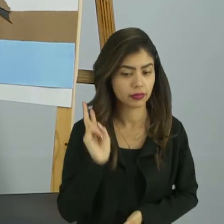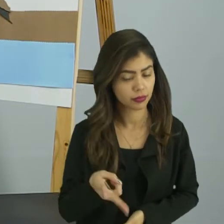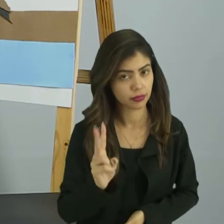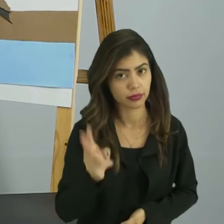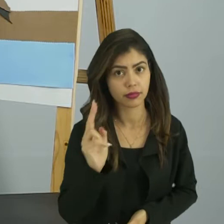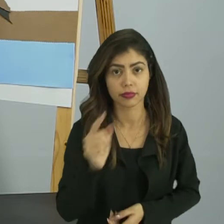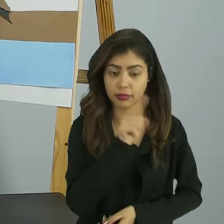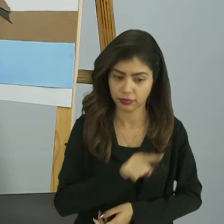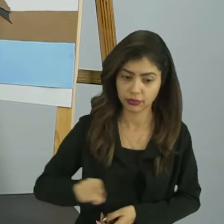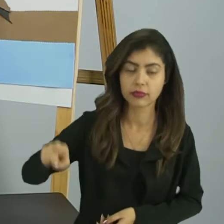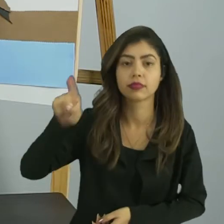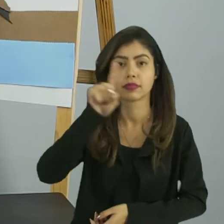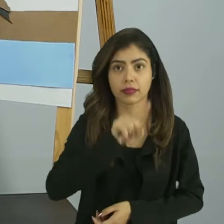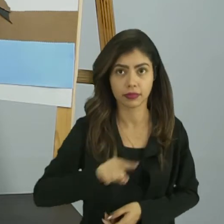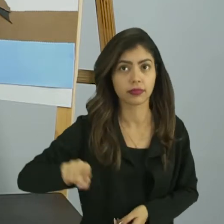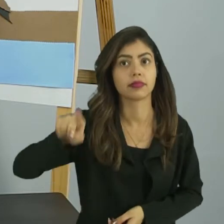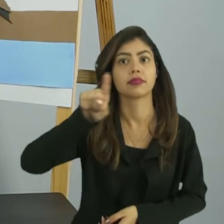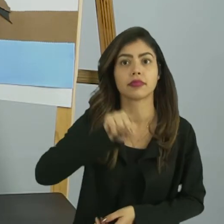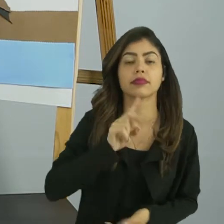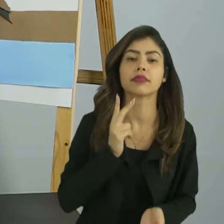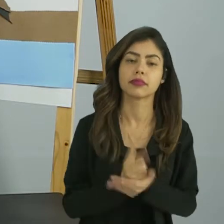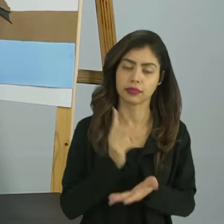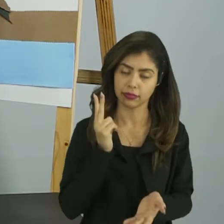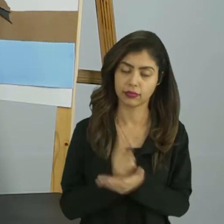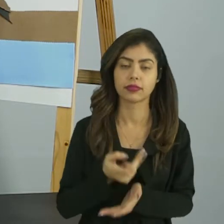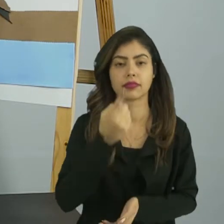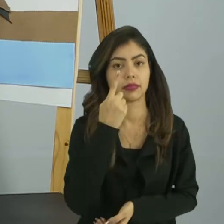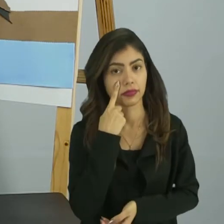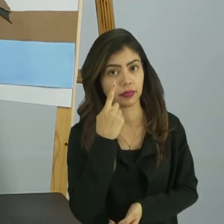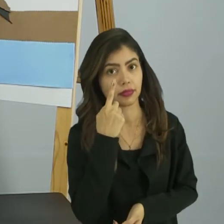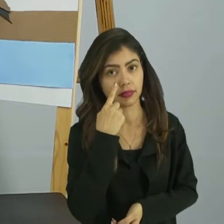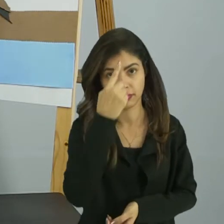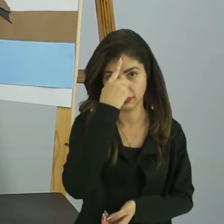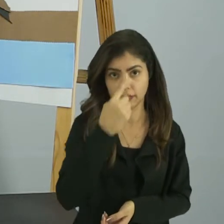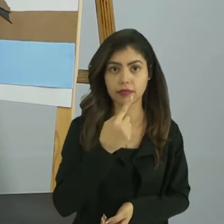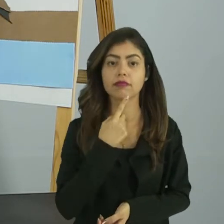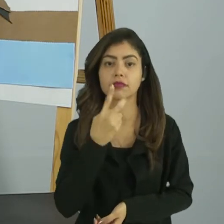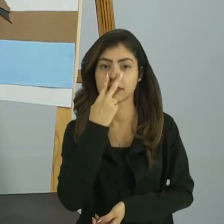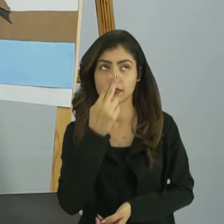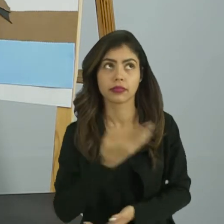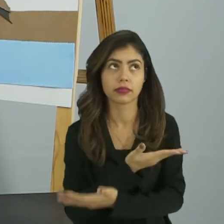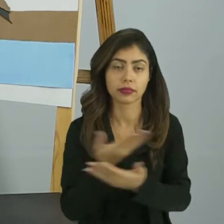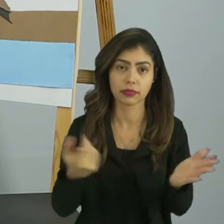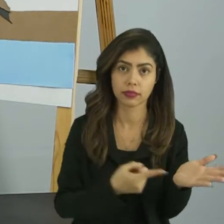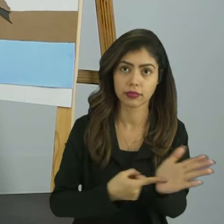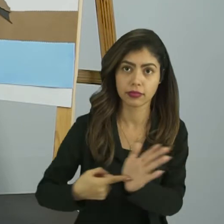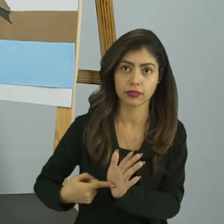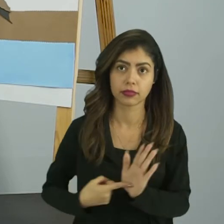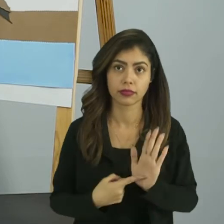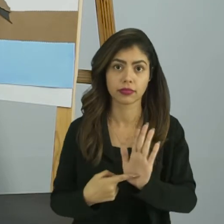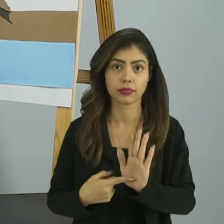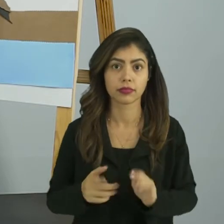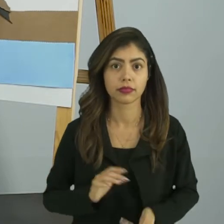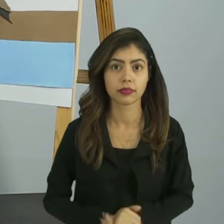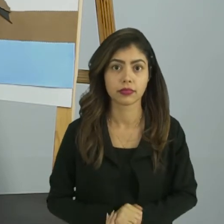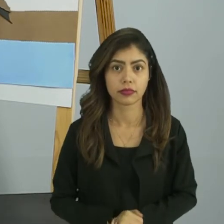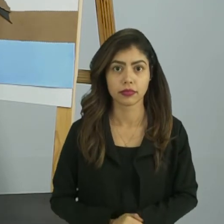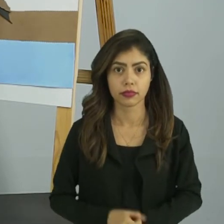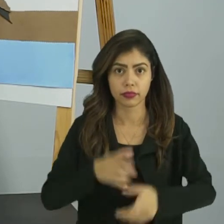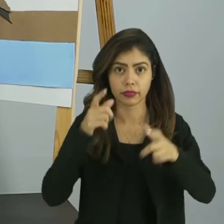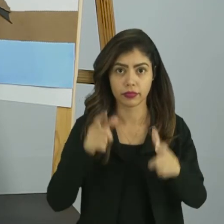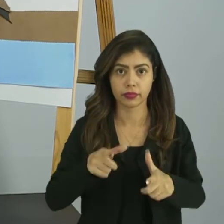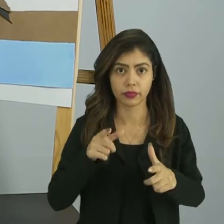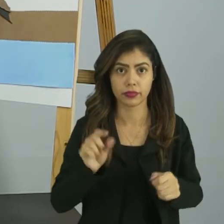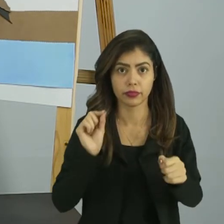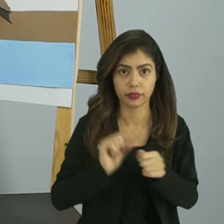continuando o seu ciclo. E aí, uma imagem parecida eu trouxe aqui para vocês. onde